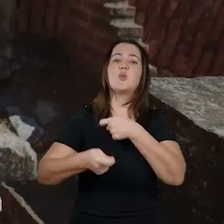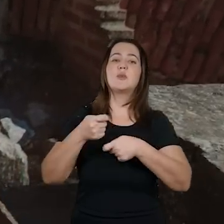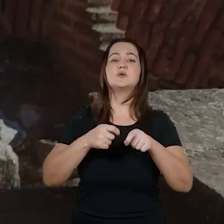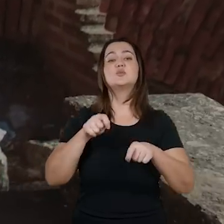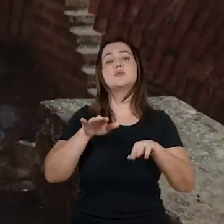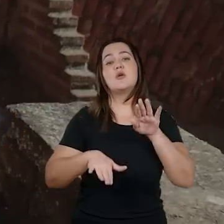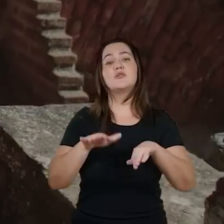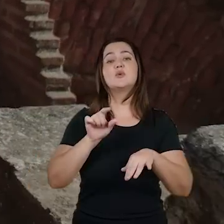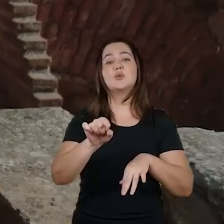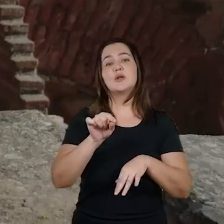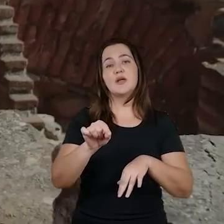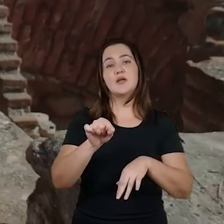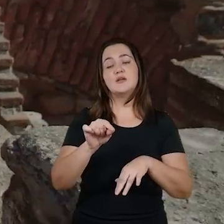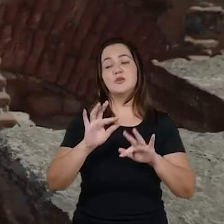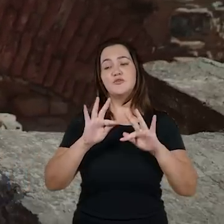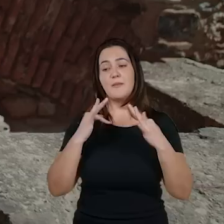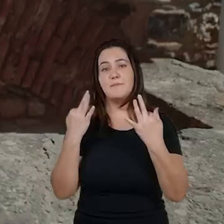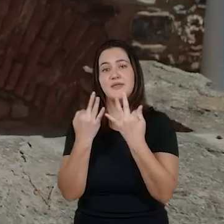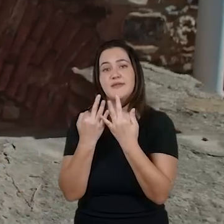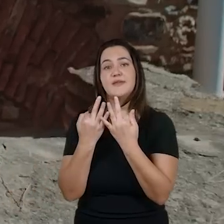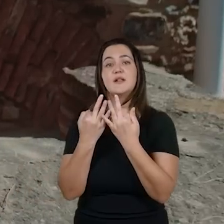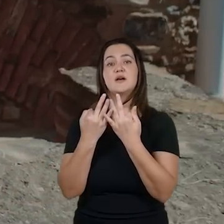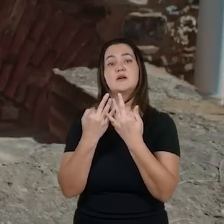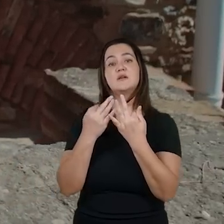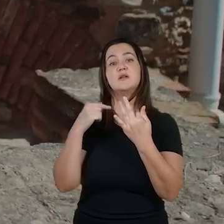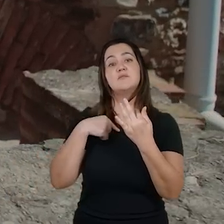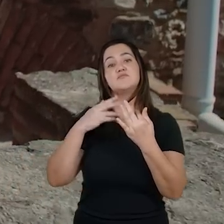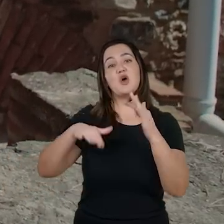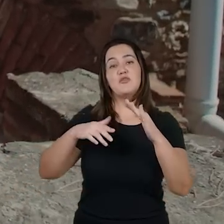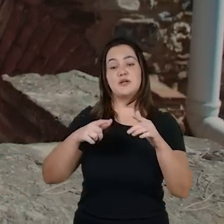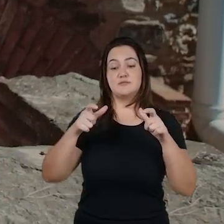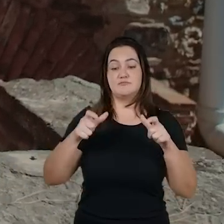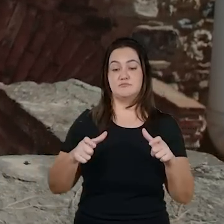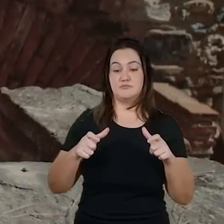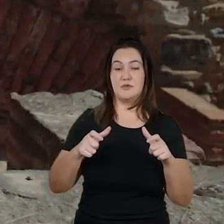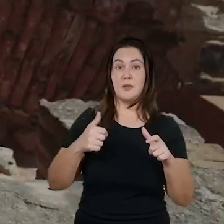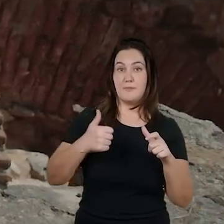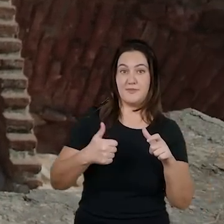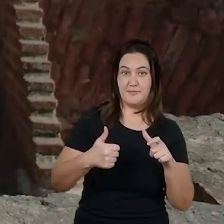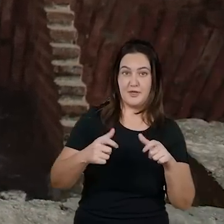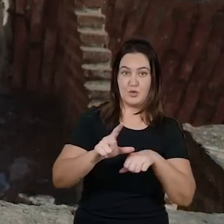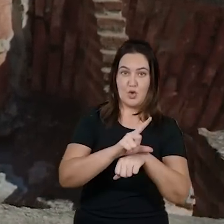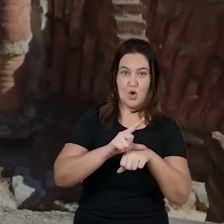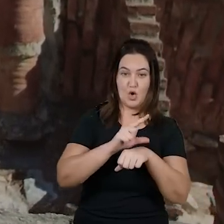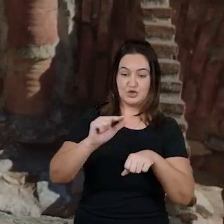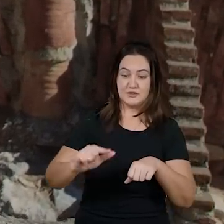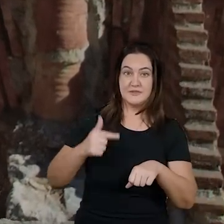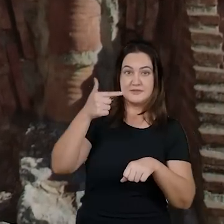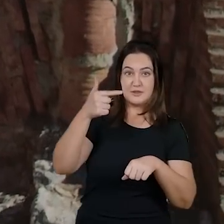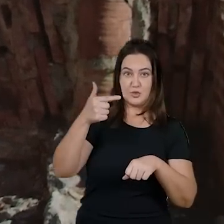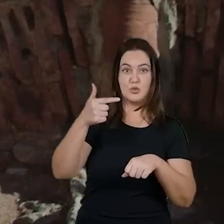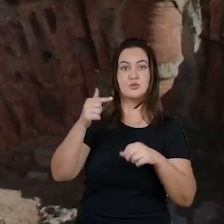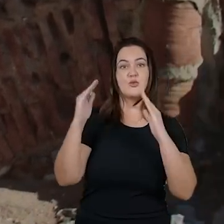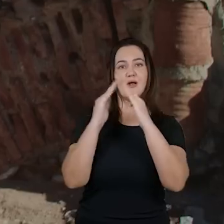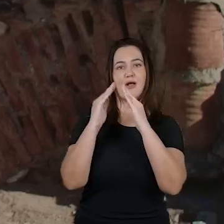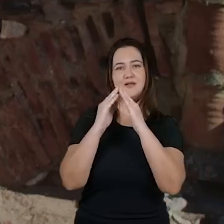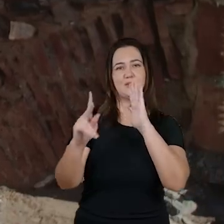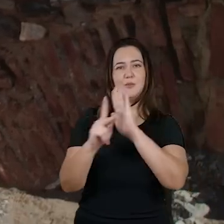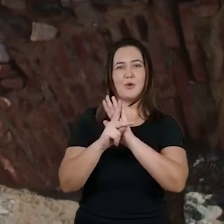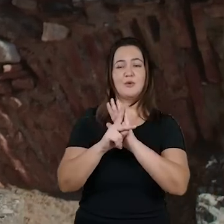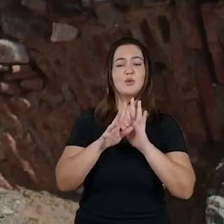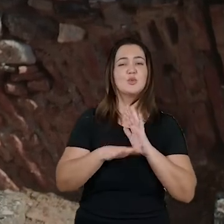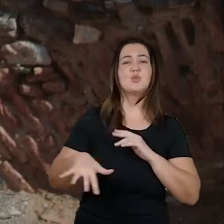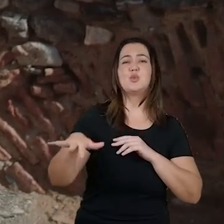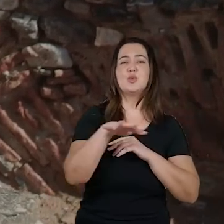talvez ficasse com sua família morando no andar de cima, que ficava logo aqui e que hoje não existe mais. Tudo isso